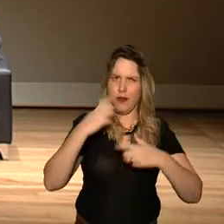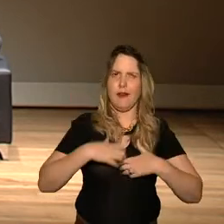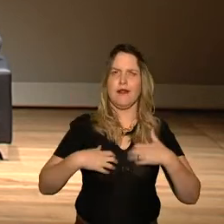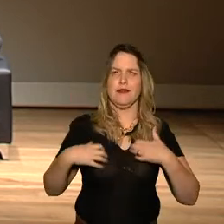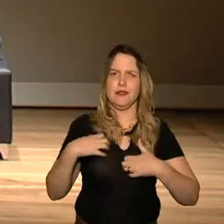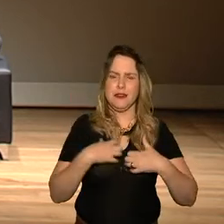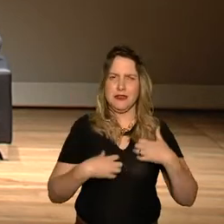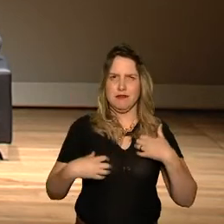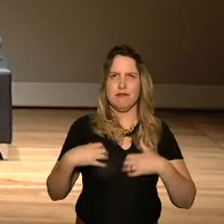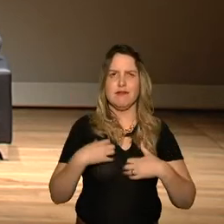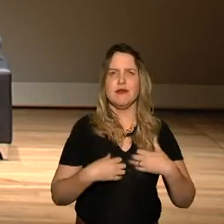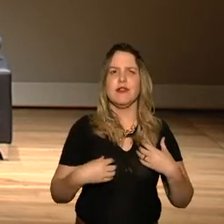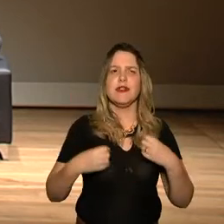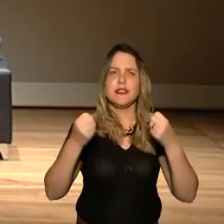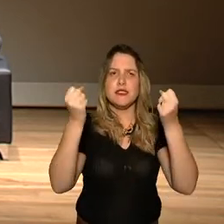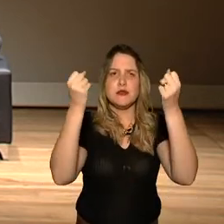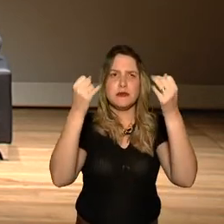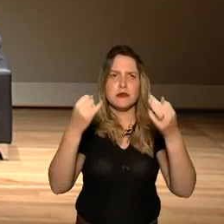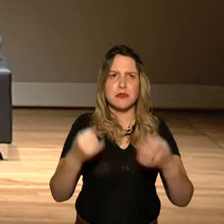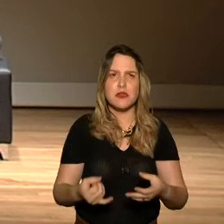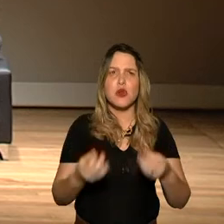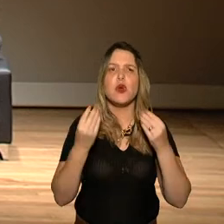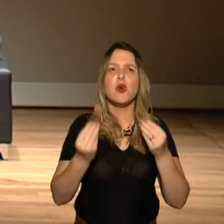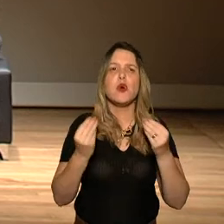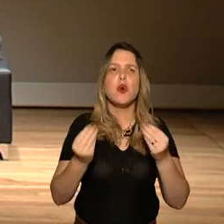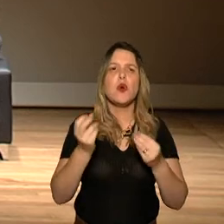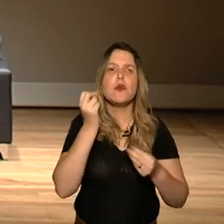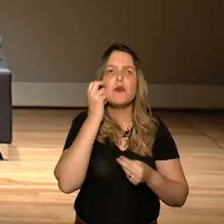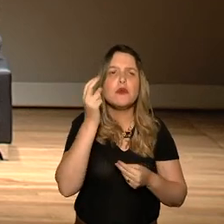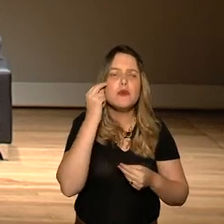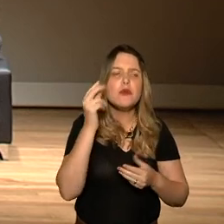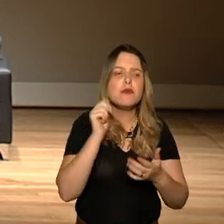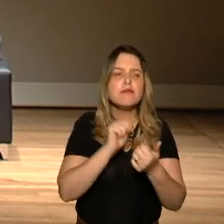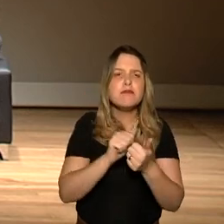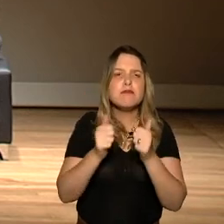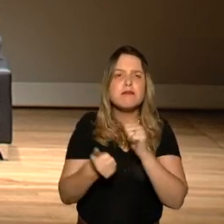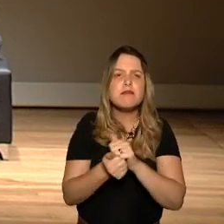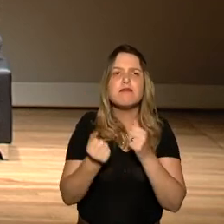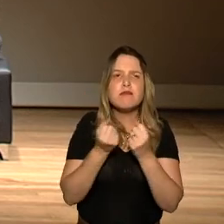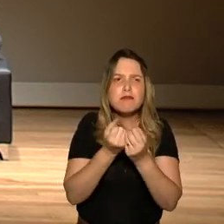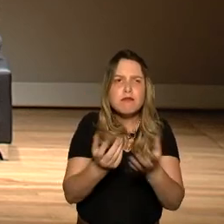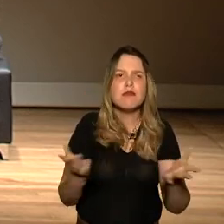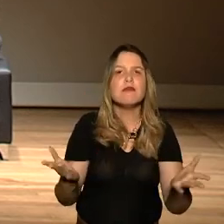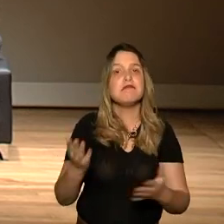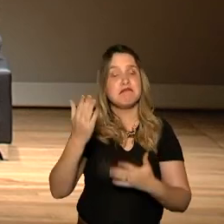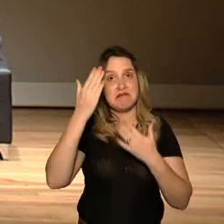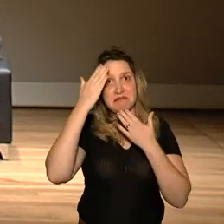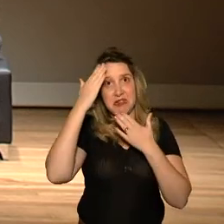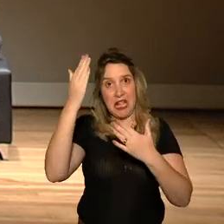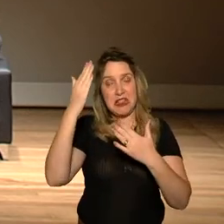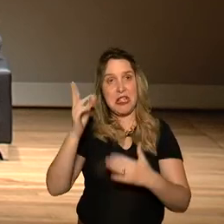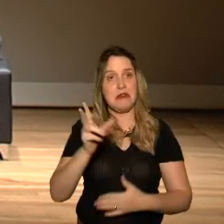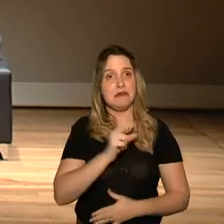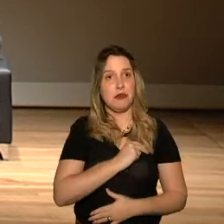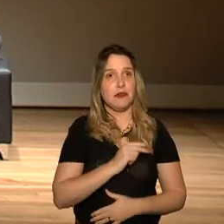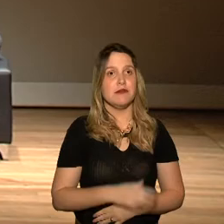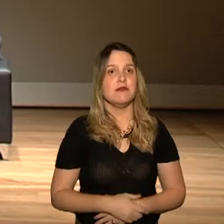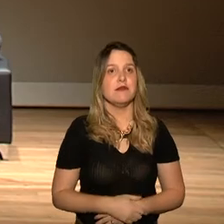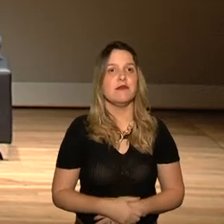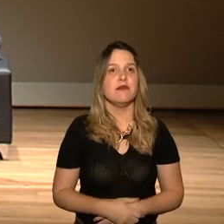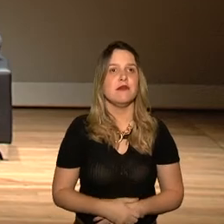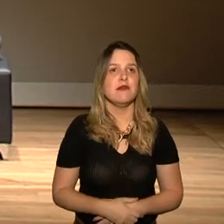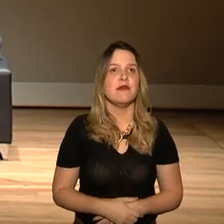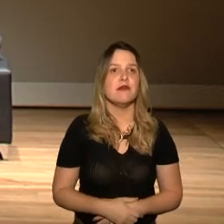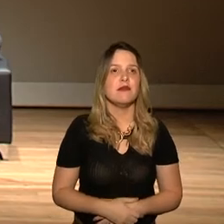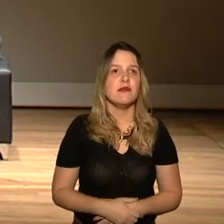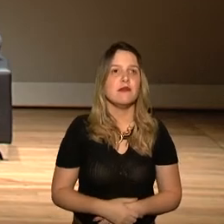trazer cultura de boa qualidade claro muito obrigada por compartilhar com